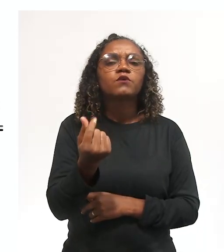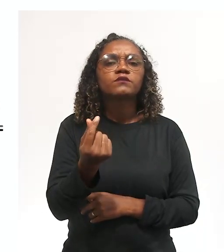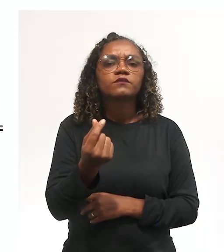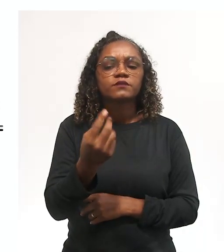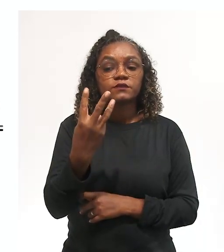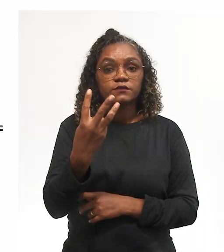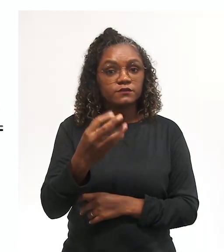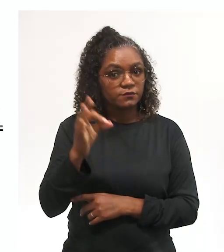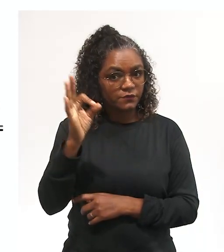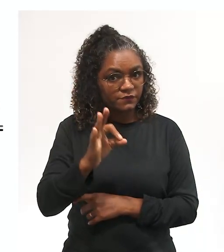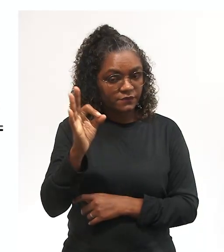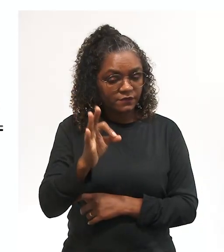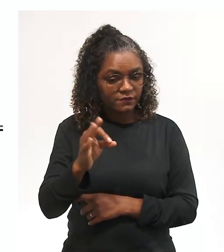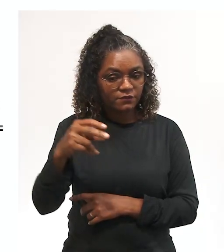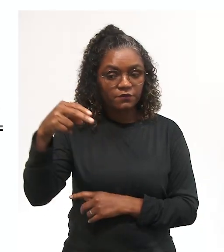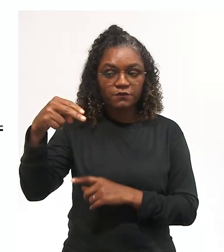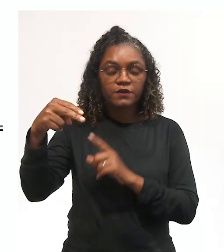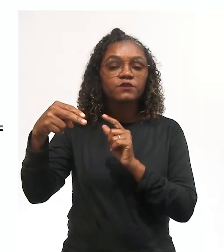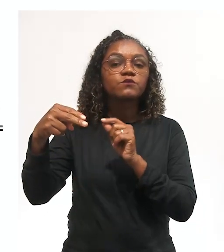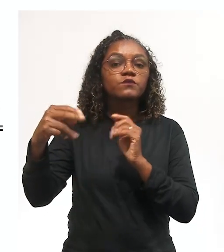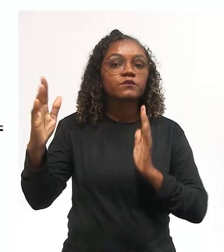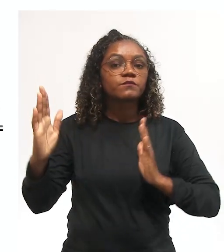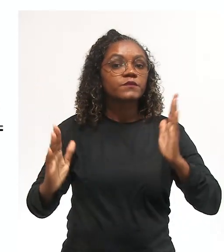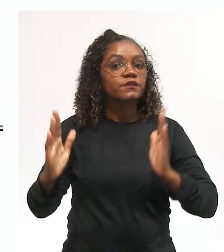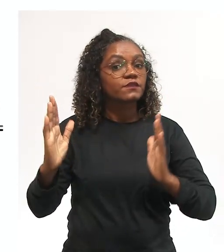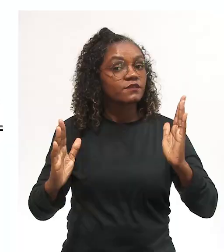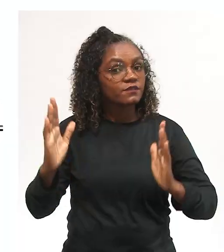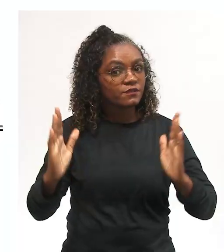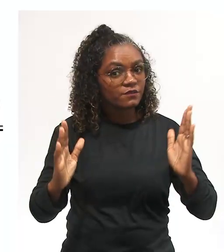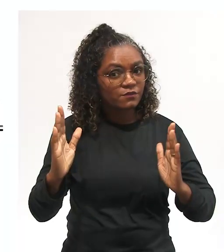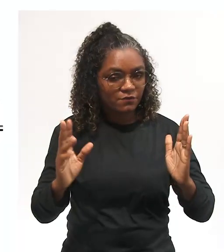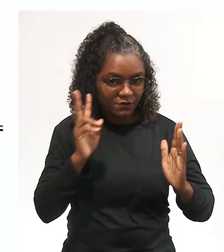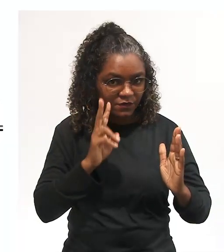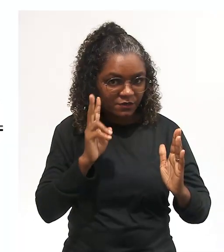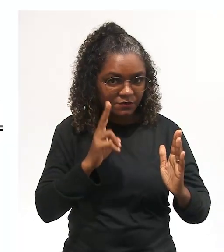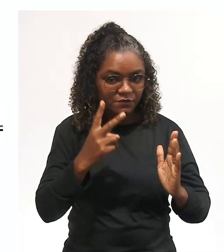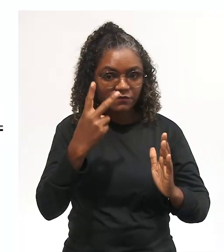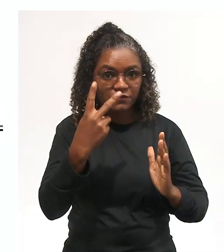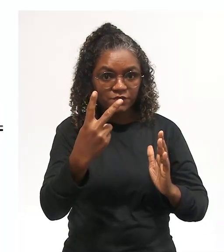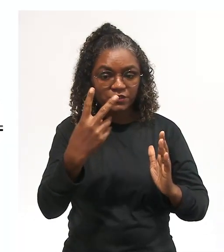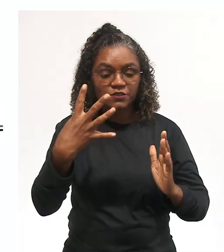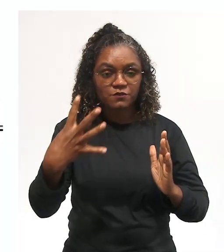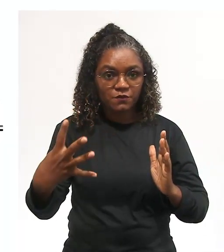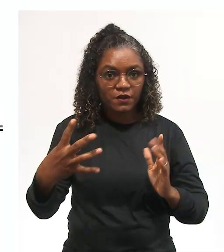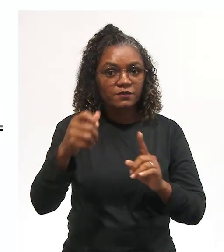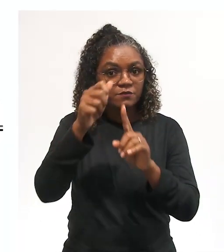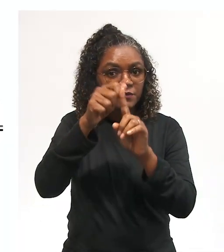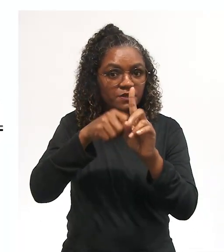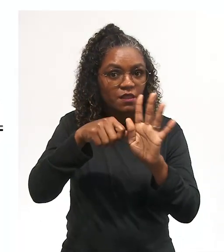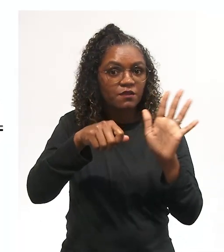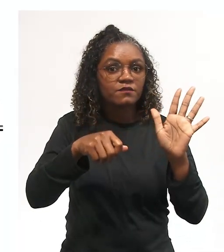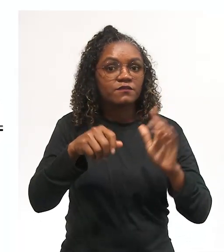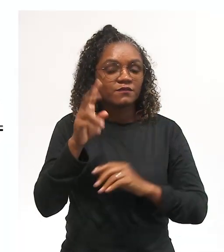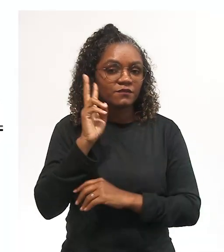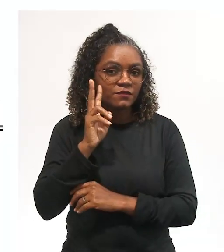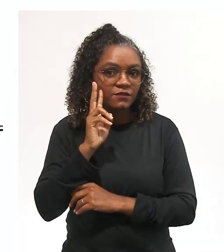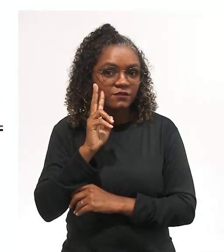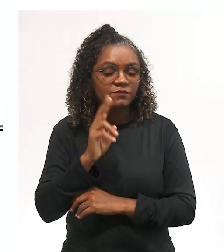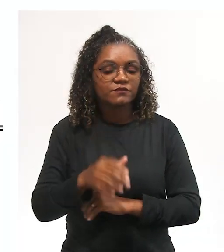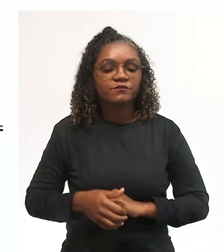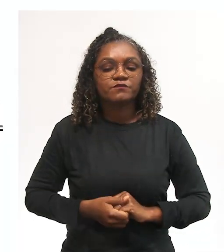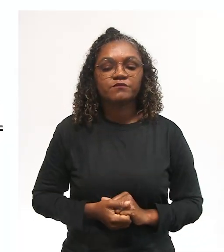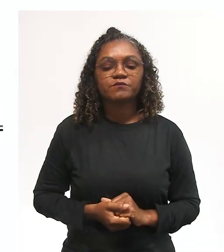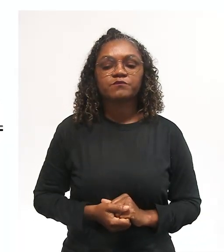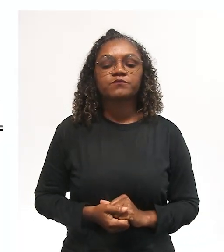N é o prazo, é o período, 24 meses.